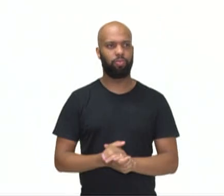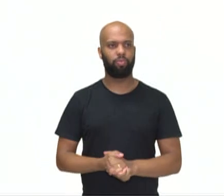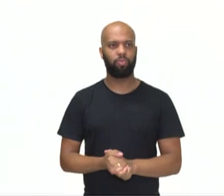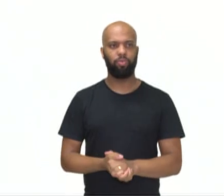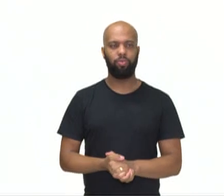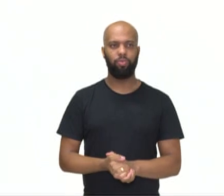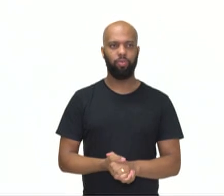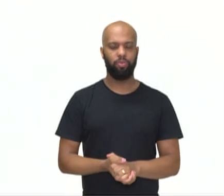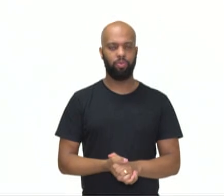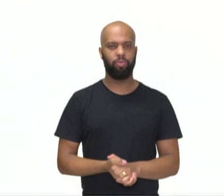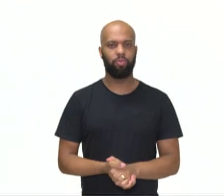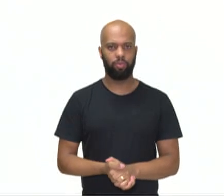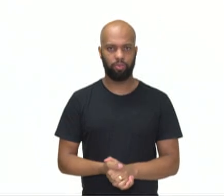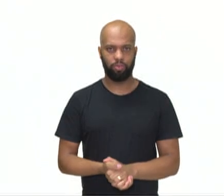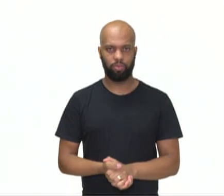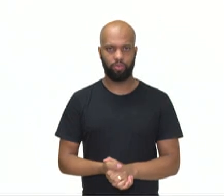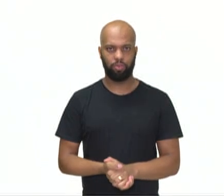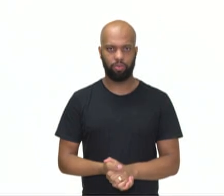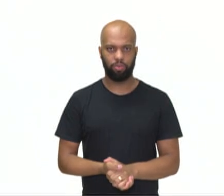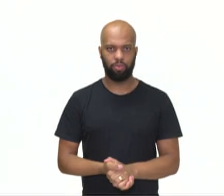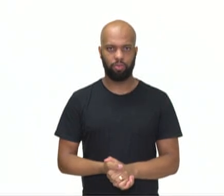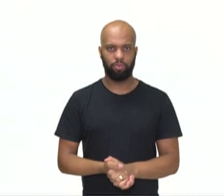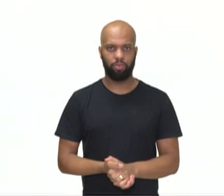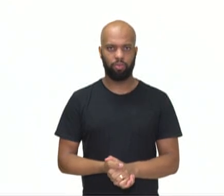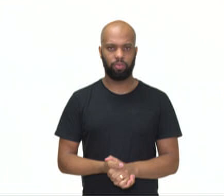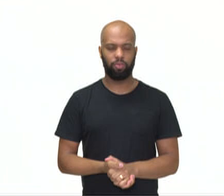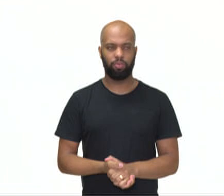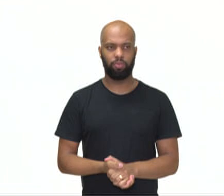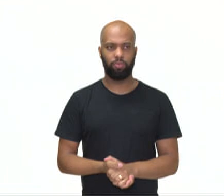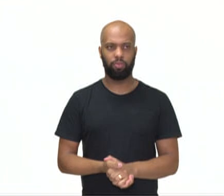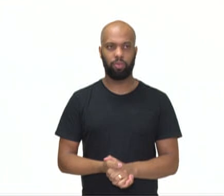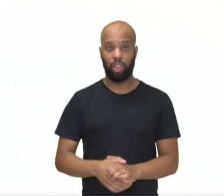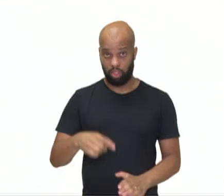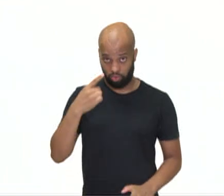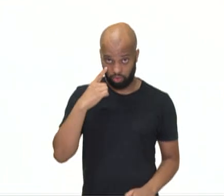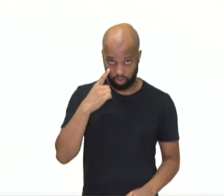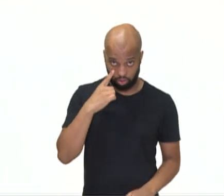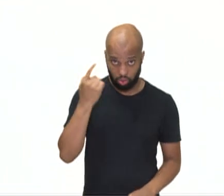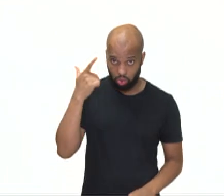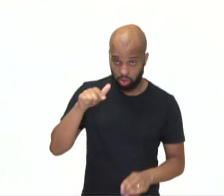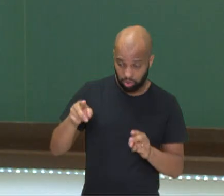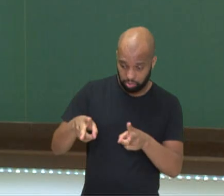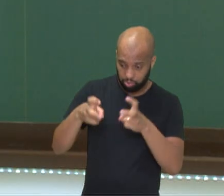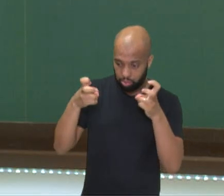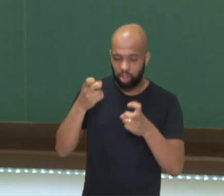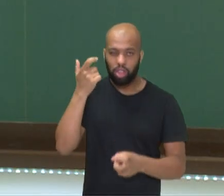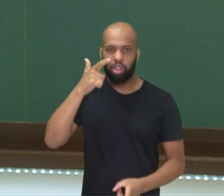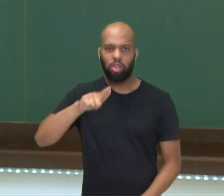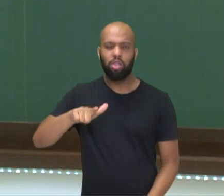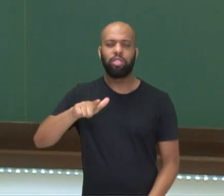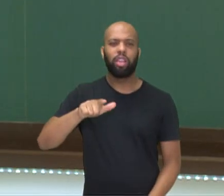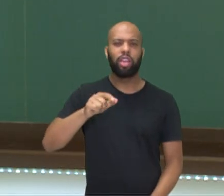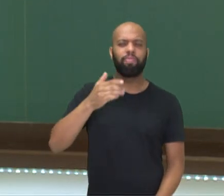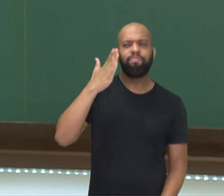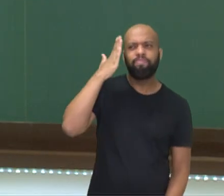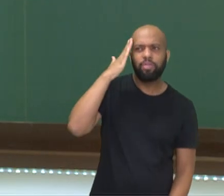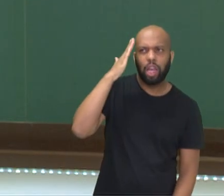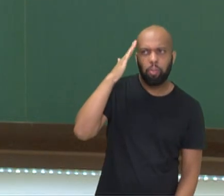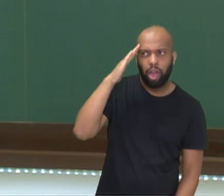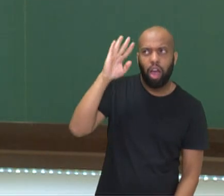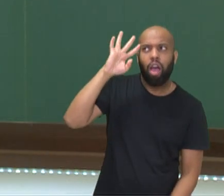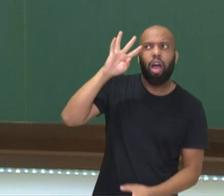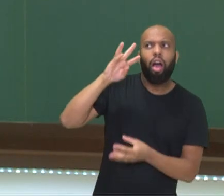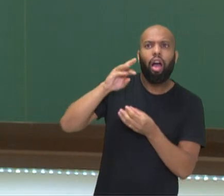vemos pronto. Hasta pronto. Um abraço. Perceba que a gente consegue mais ou menos entender